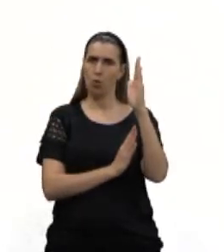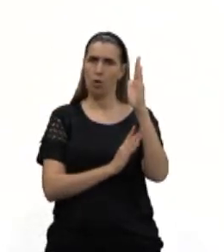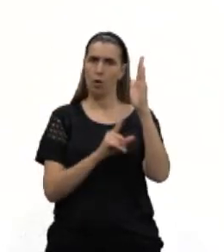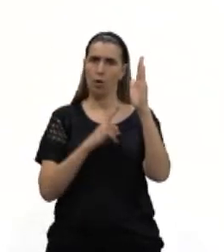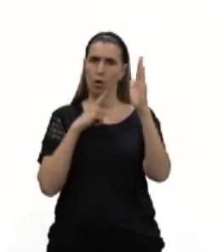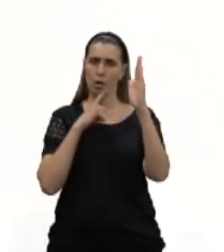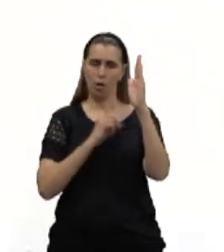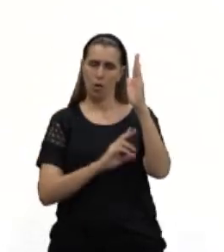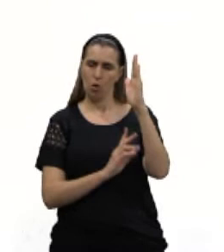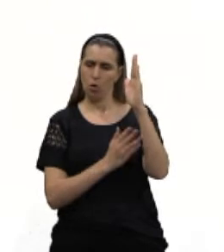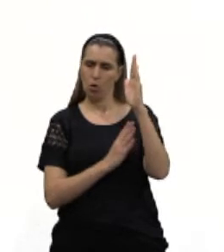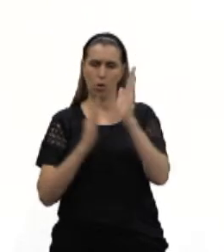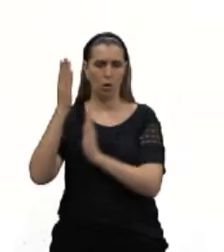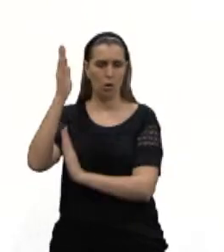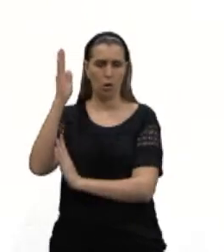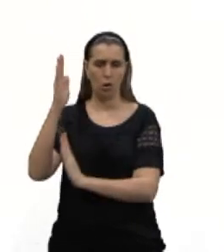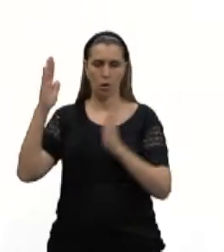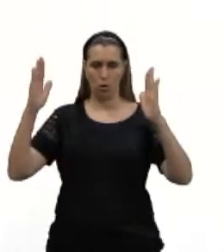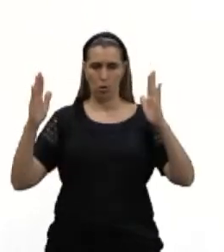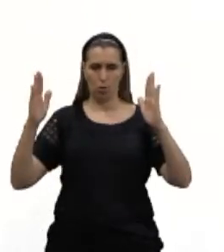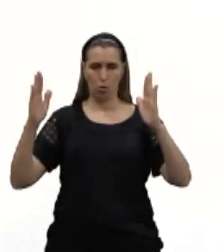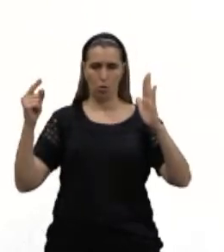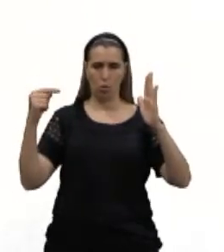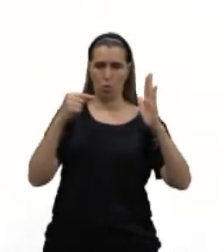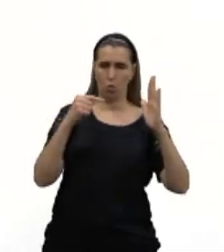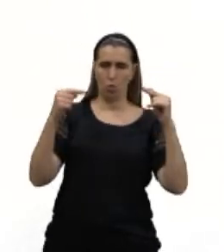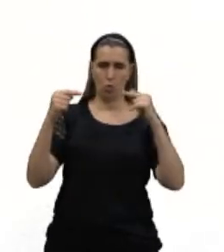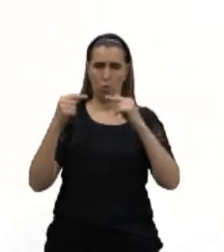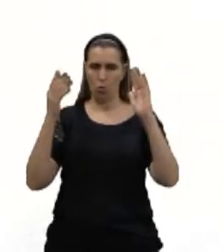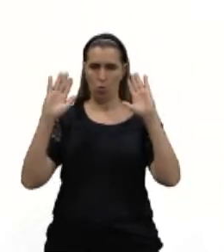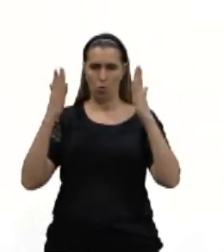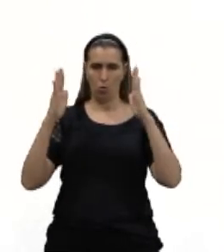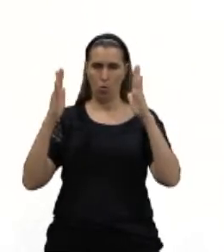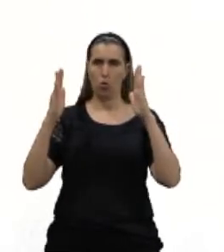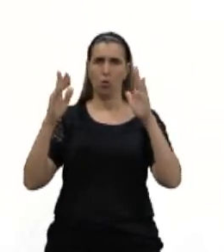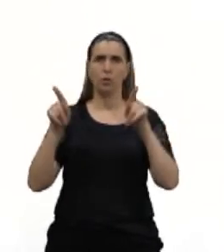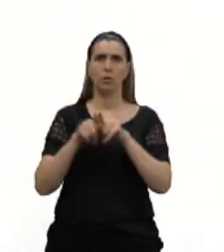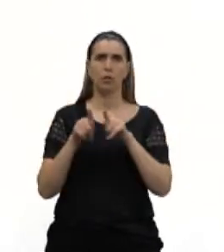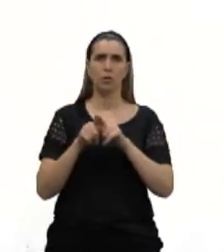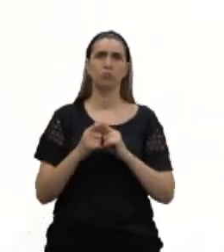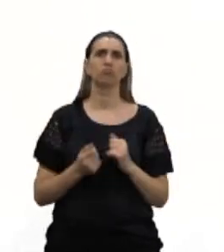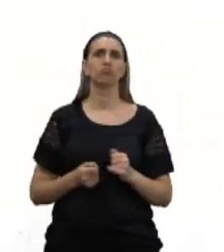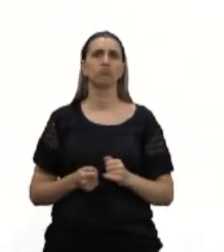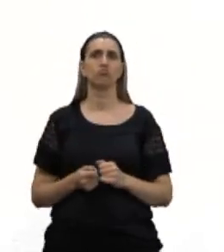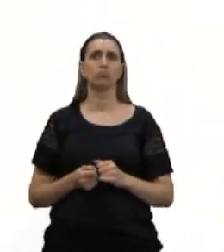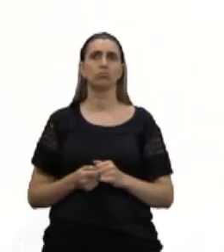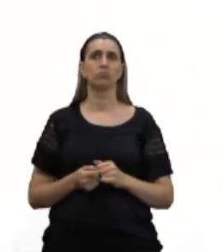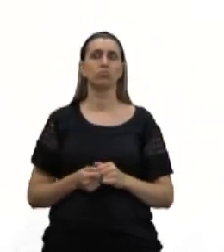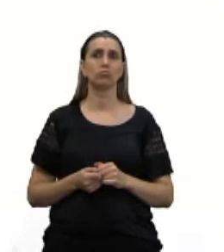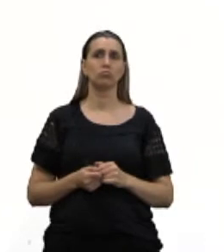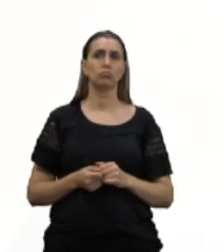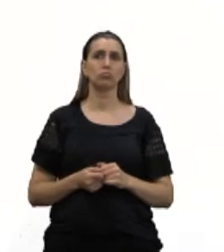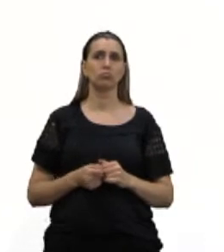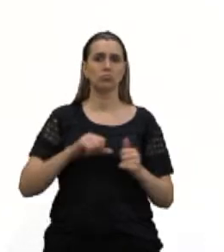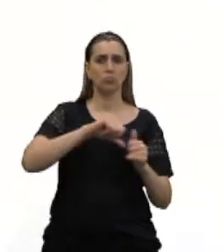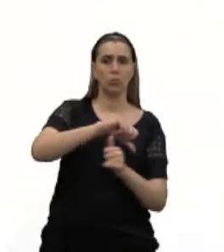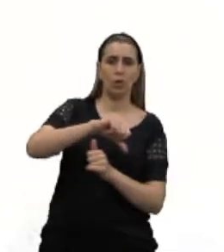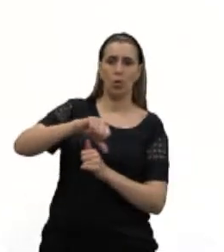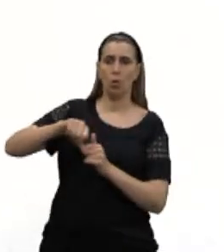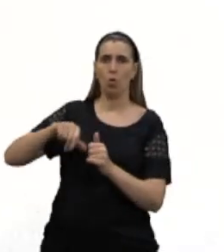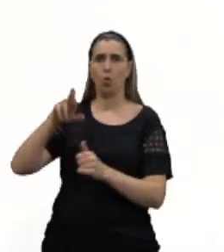também estão, né, refletidas uma na outra, perfeito, do ladinho. Perfeito, perfeito. E daí seria, então, a questão da rotação.